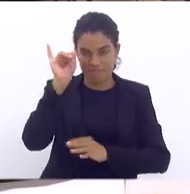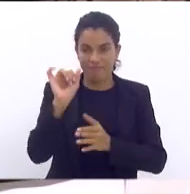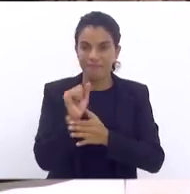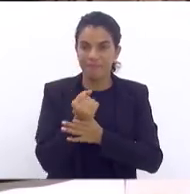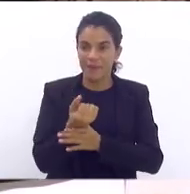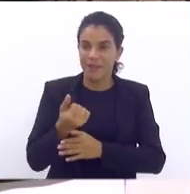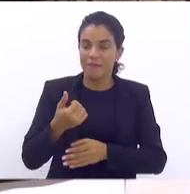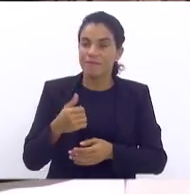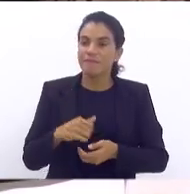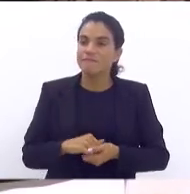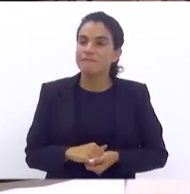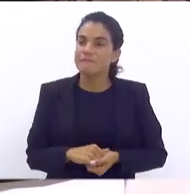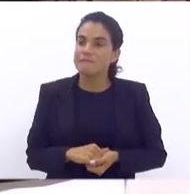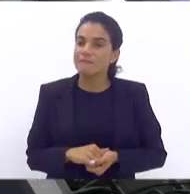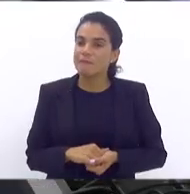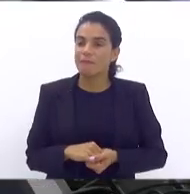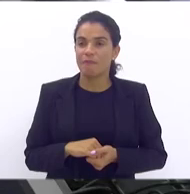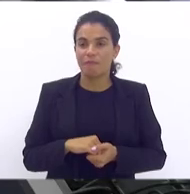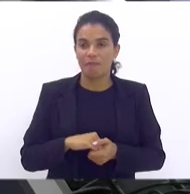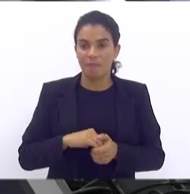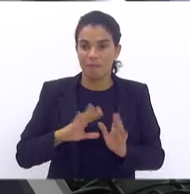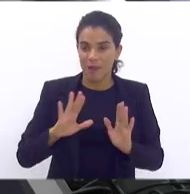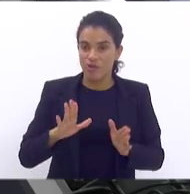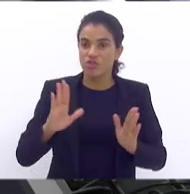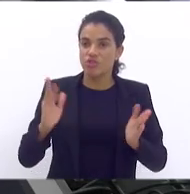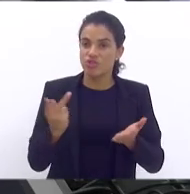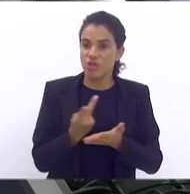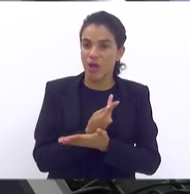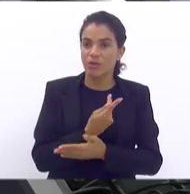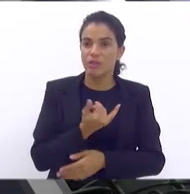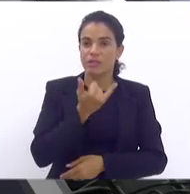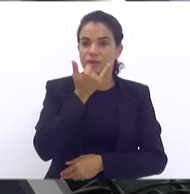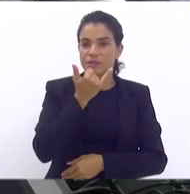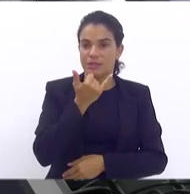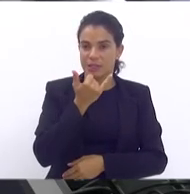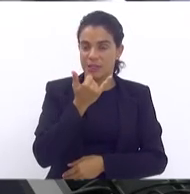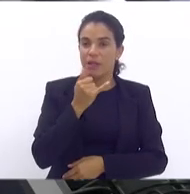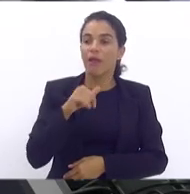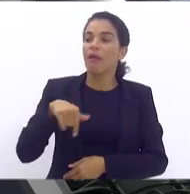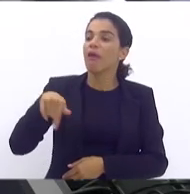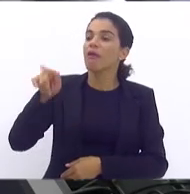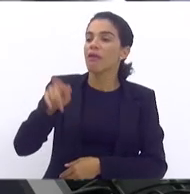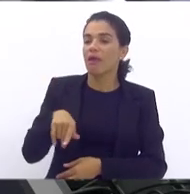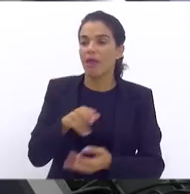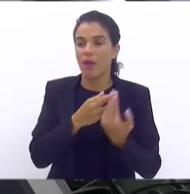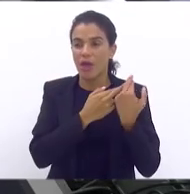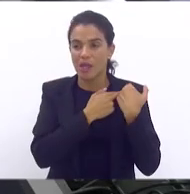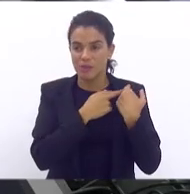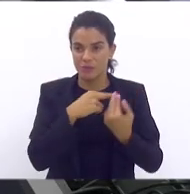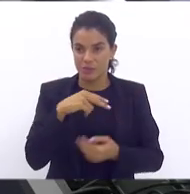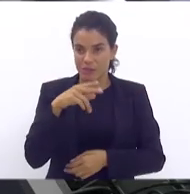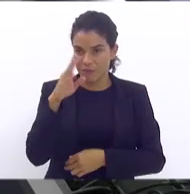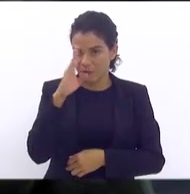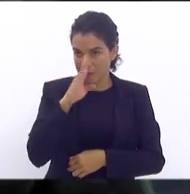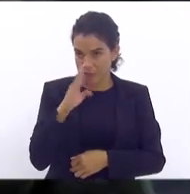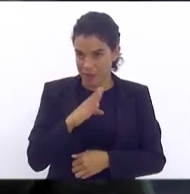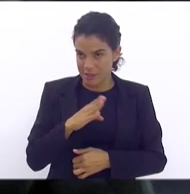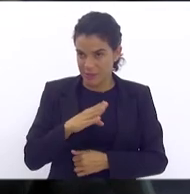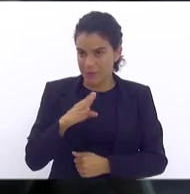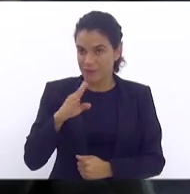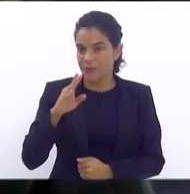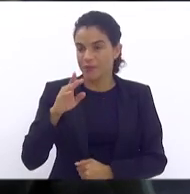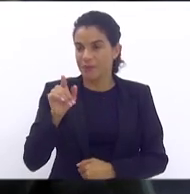Era muito comum. Só um parênteses. Uhum. Quer dizer que depois que aconteceu o fato, vocês vão perguntar quem é o responsável nacional, quem é o representante